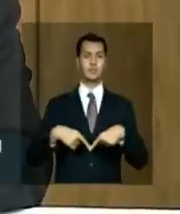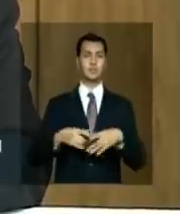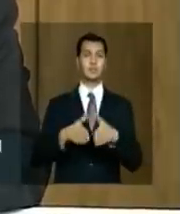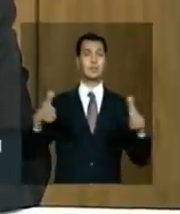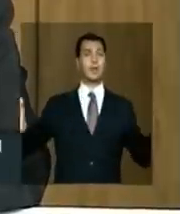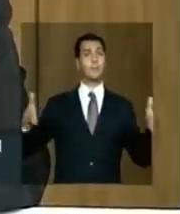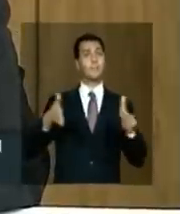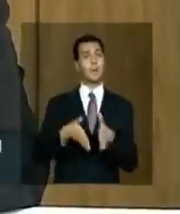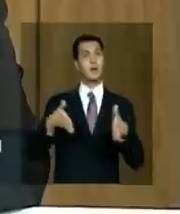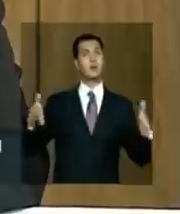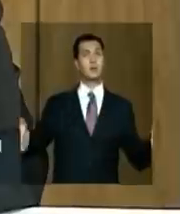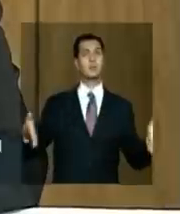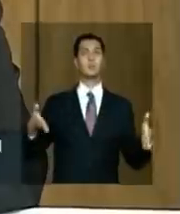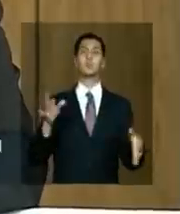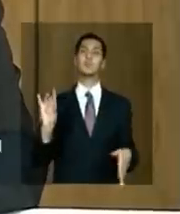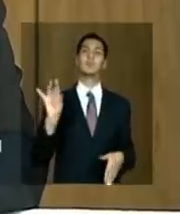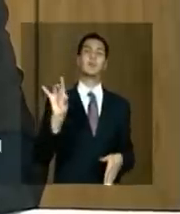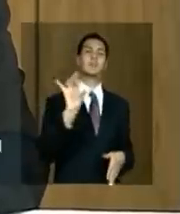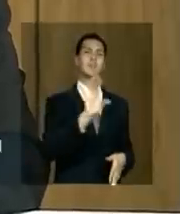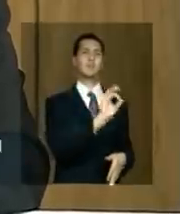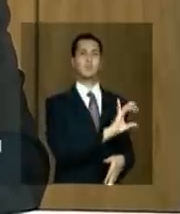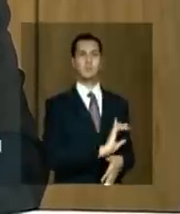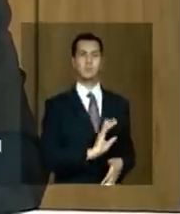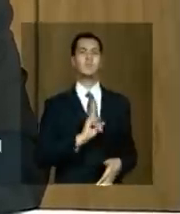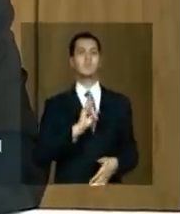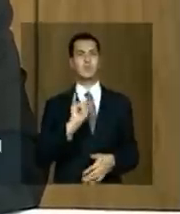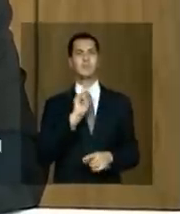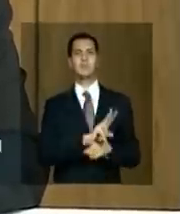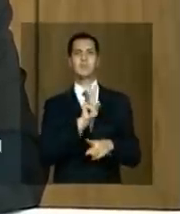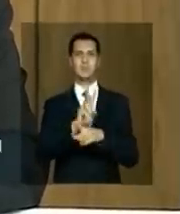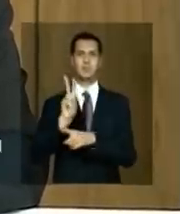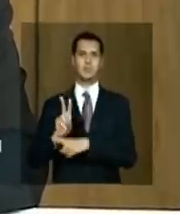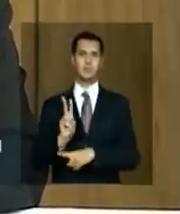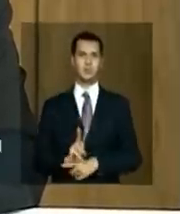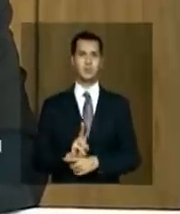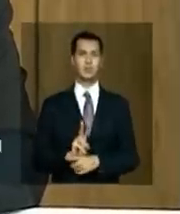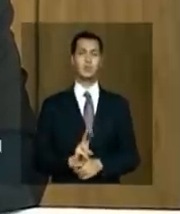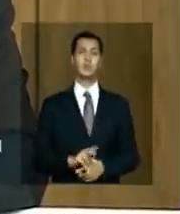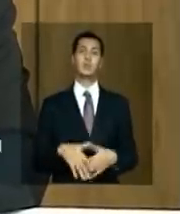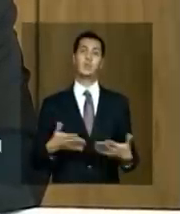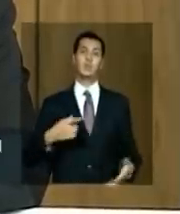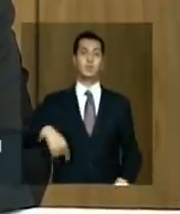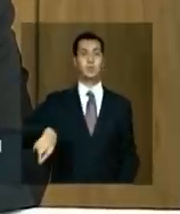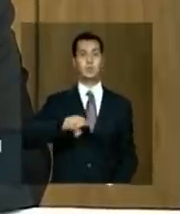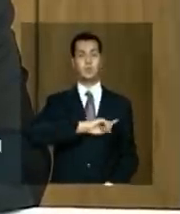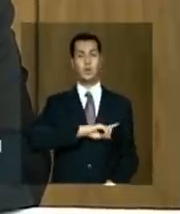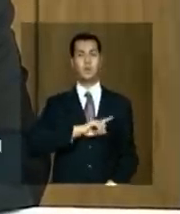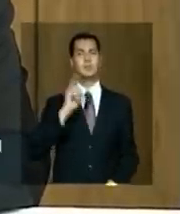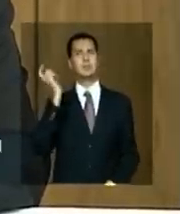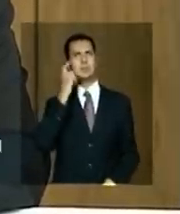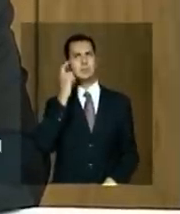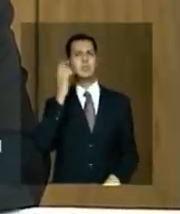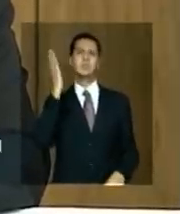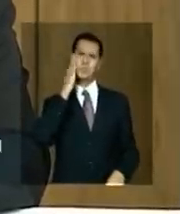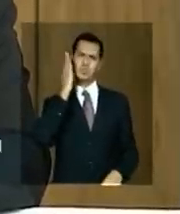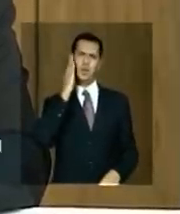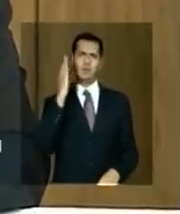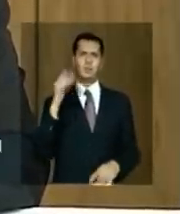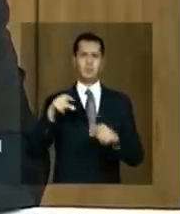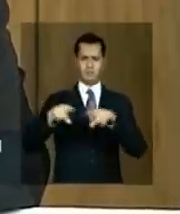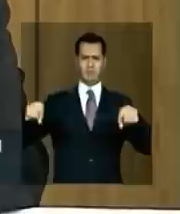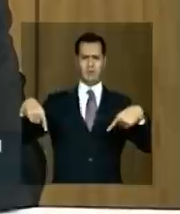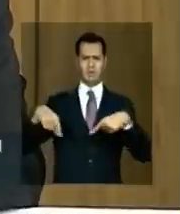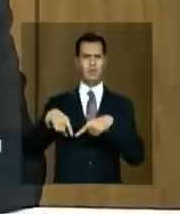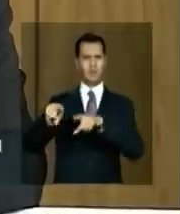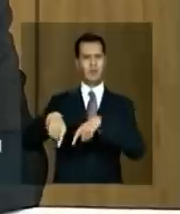agricultor de cada proprietário rural no nosso país quando nós diferenciamos aqueles que T até um módulo fiscal